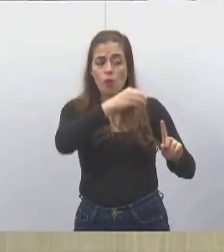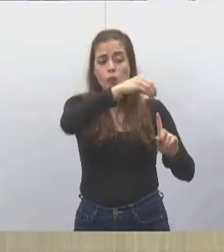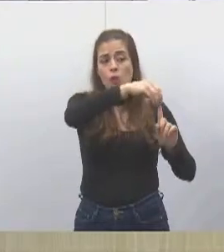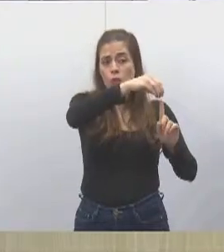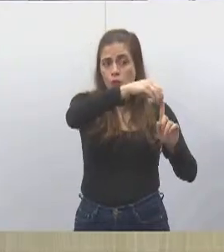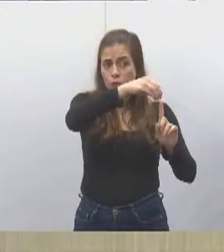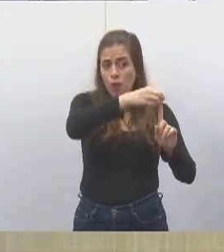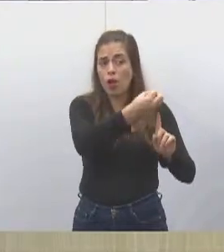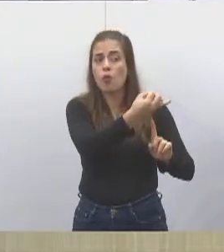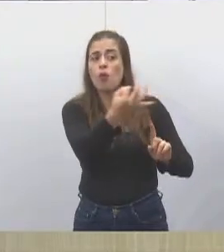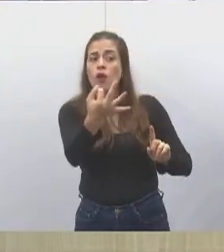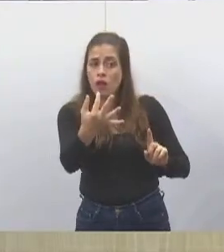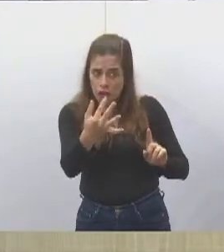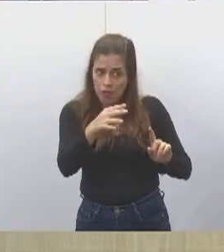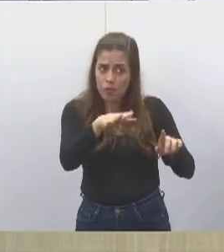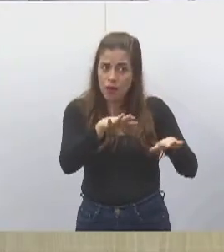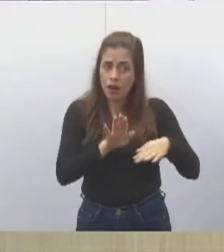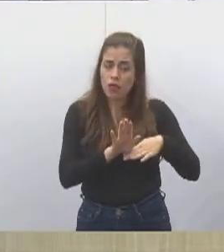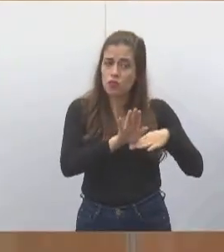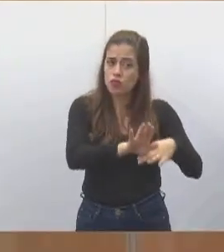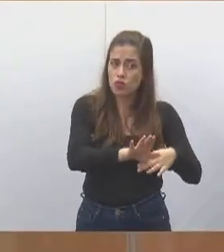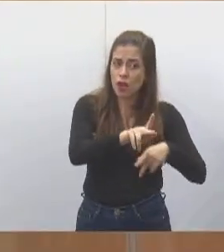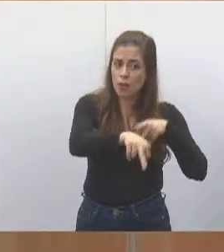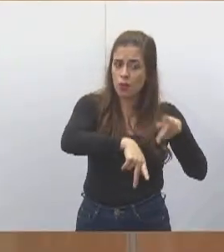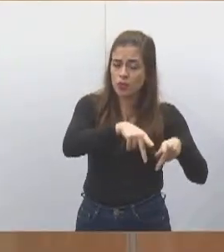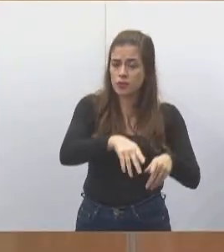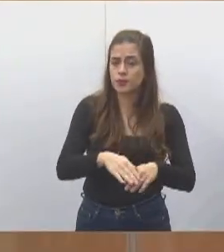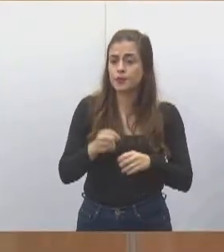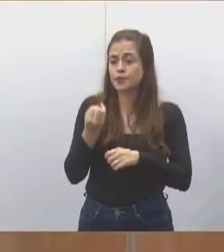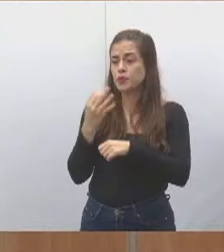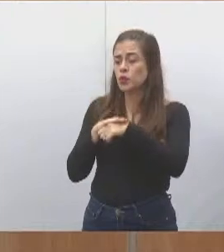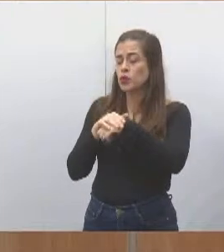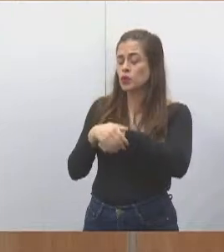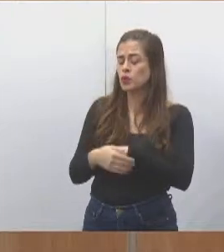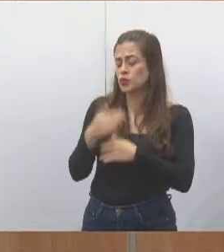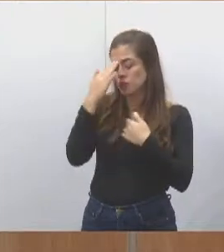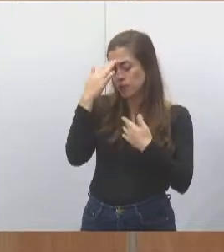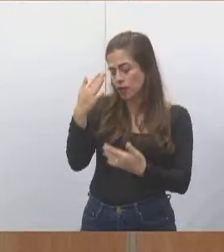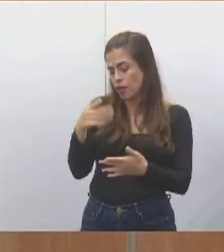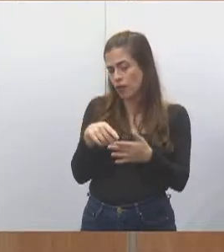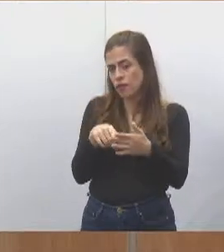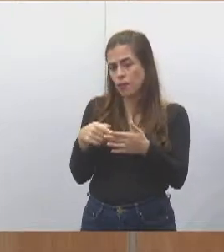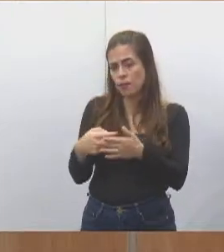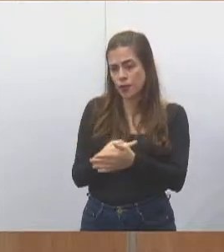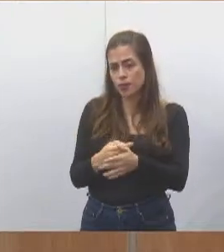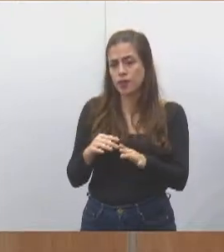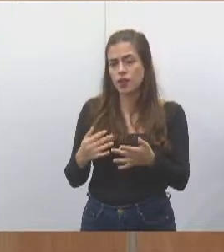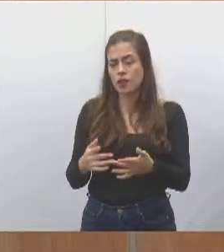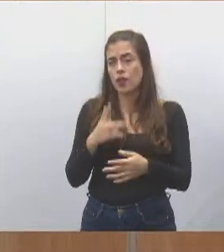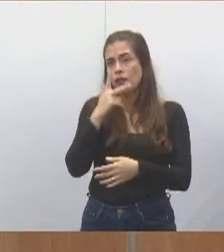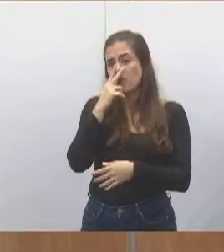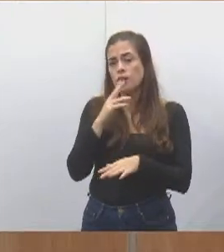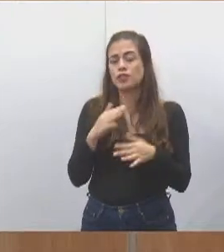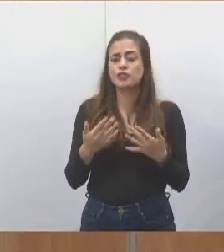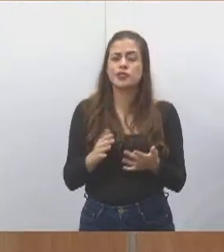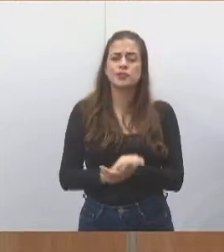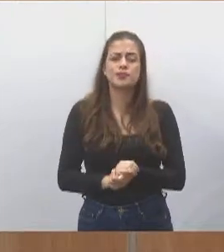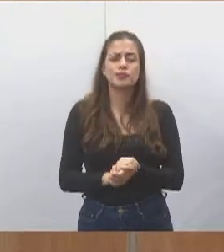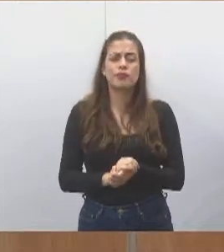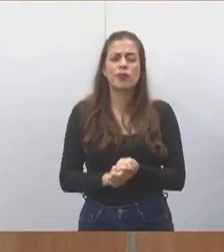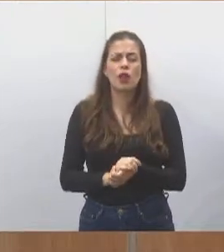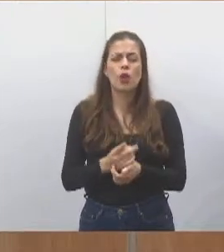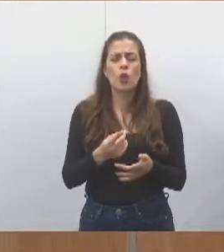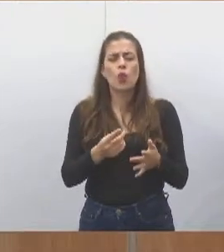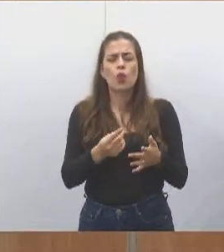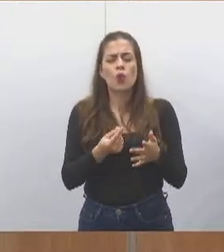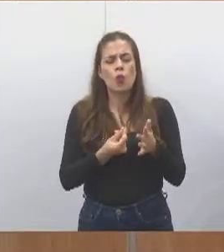para que possa atender melhor a população. Boa noite, obrigado pela pergunta. Eu acho que o orçamento ele é um norte, né? Isso que o senhor